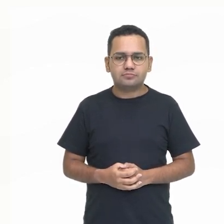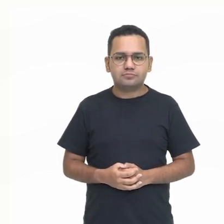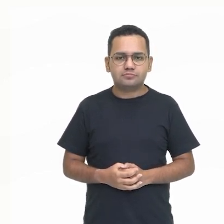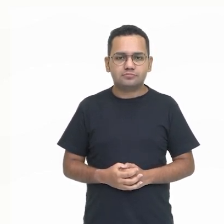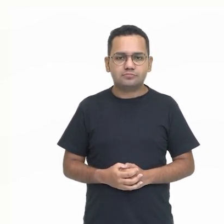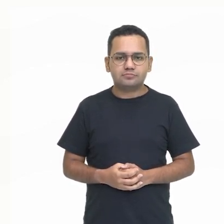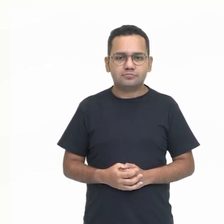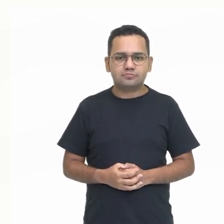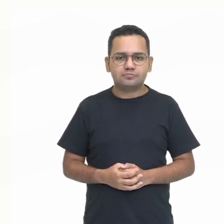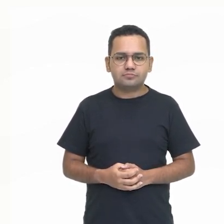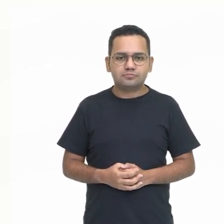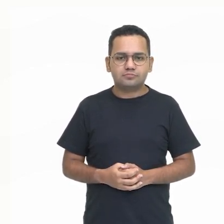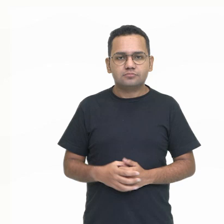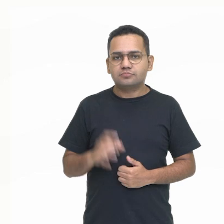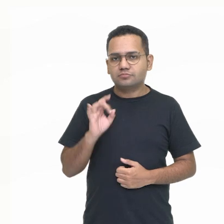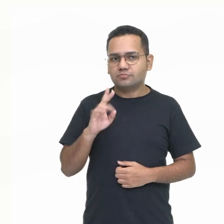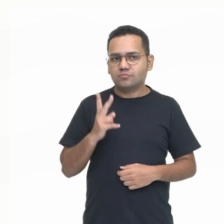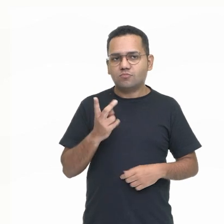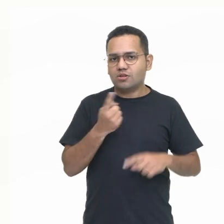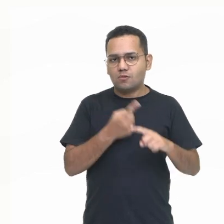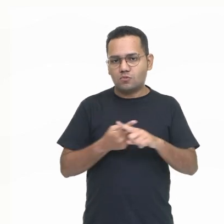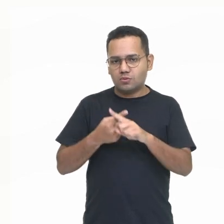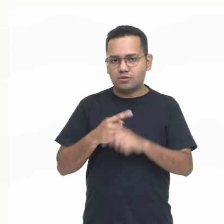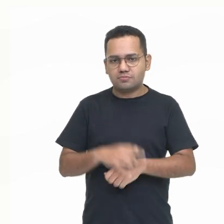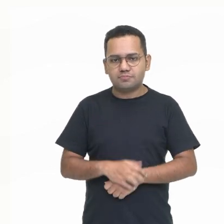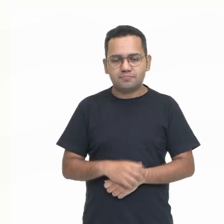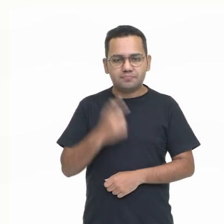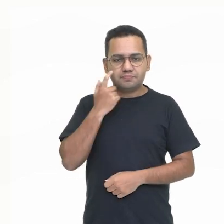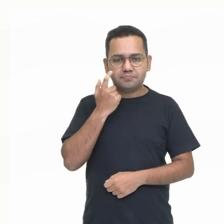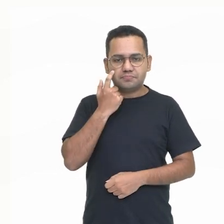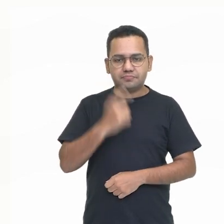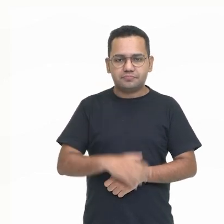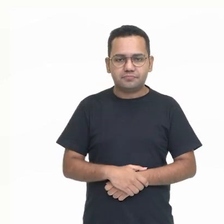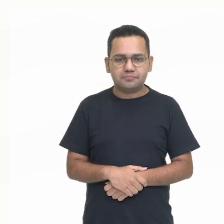realizar a multiplicação, ó, dos 2 tipos de salada,